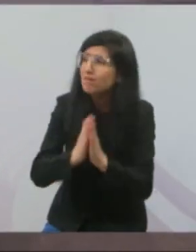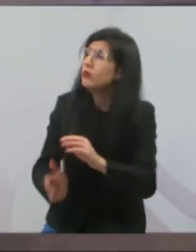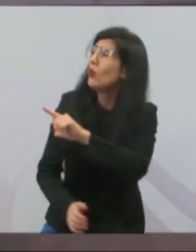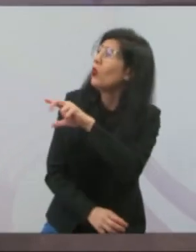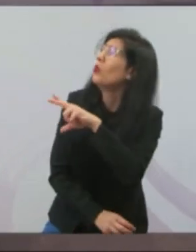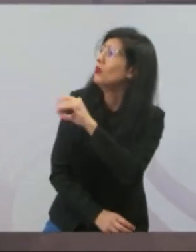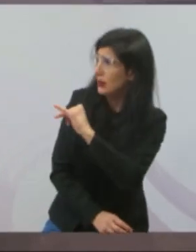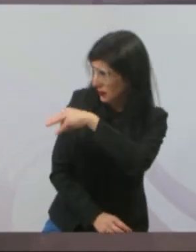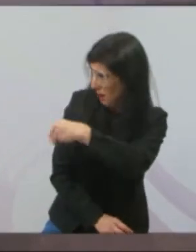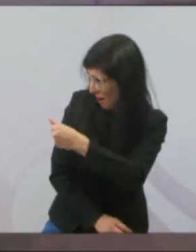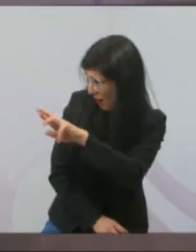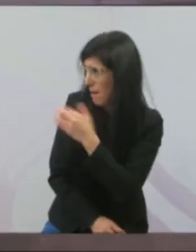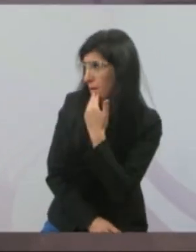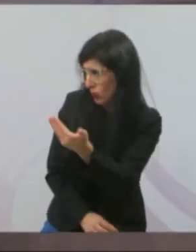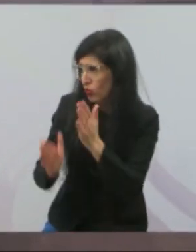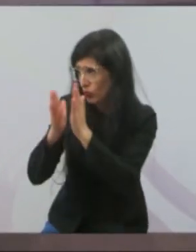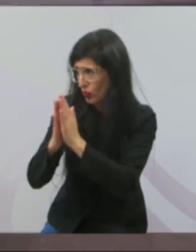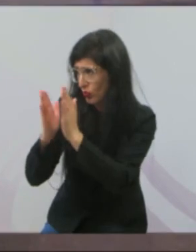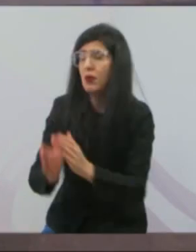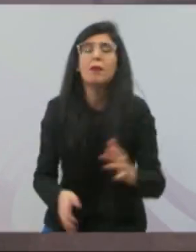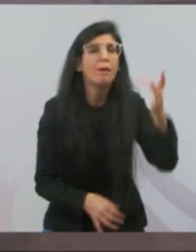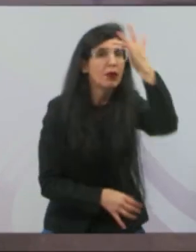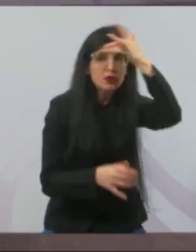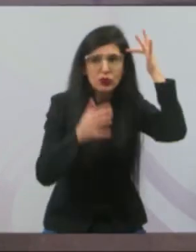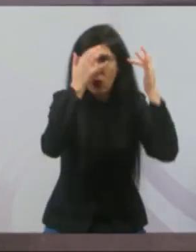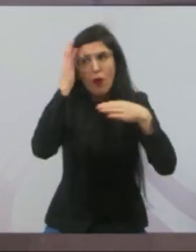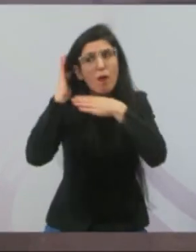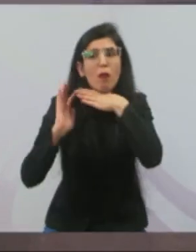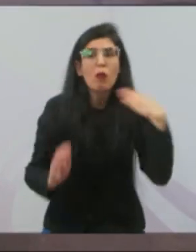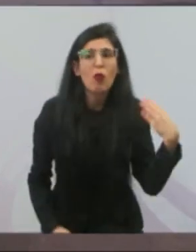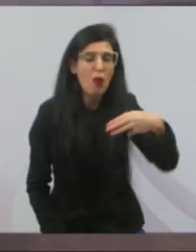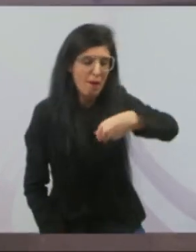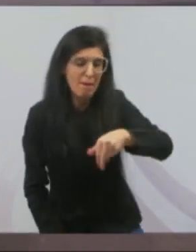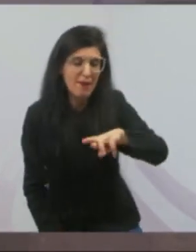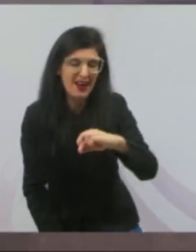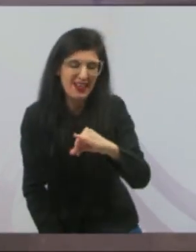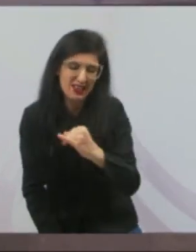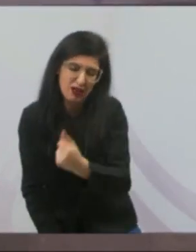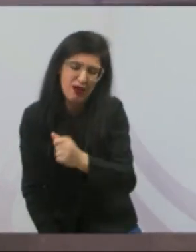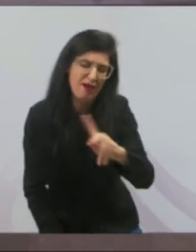do autismo também precisou, a APAJAC precisou, não pôde.